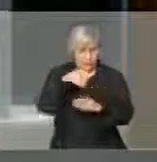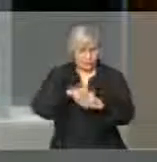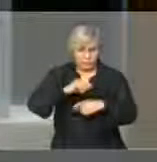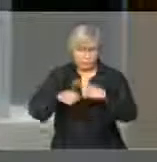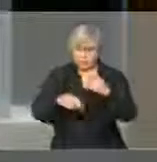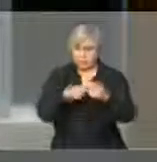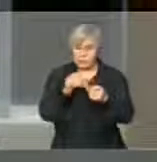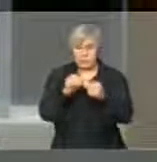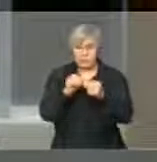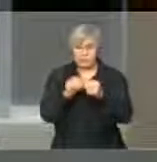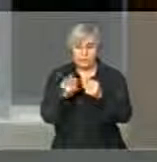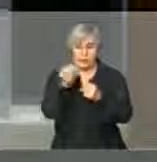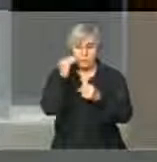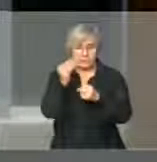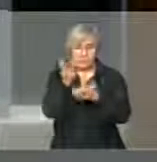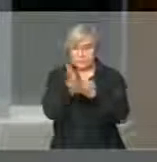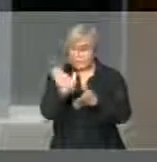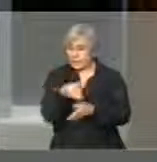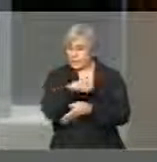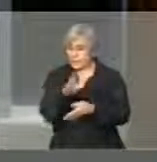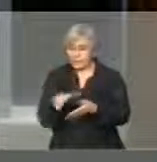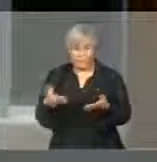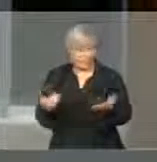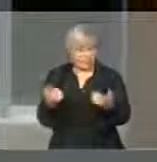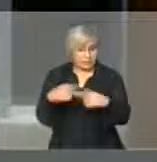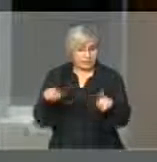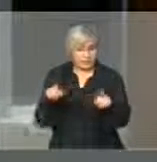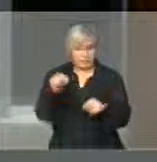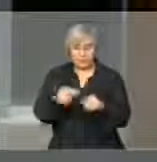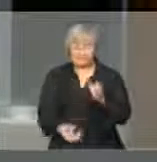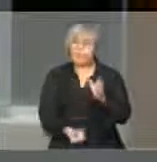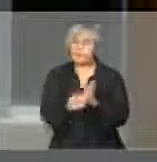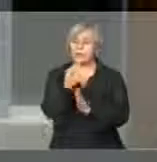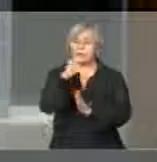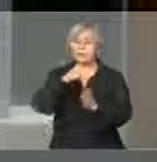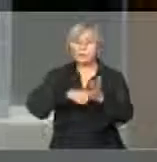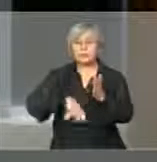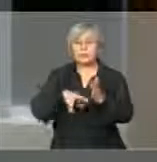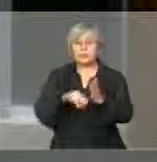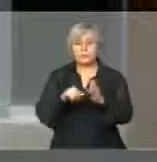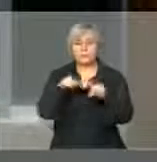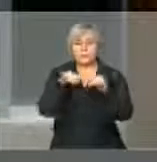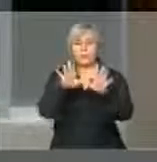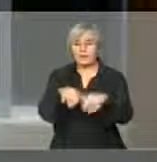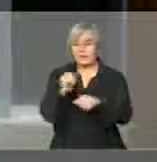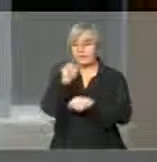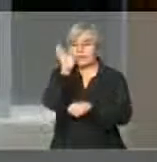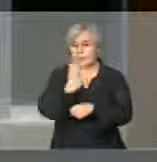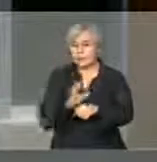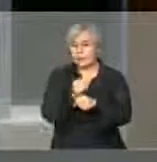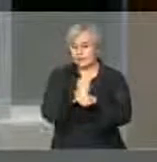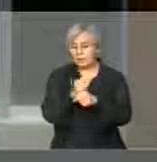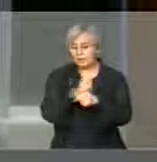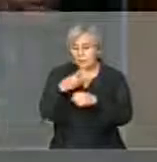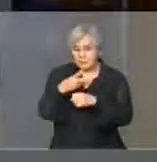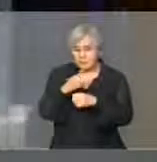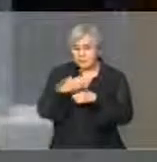nada para voltar atrás. Acabamos de criar aqui um tributo que vai vigorar no Brasil pelos próximos 30